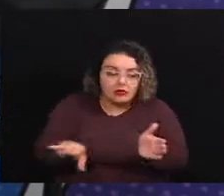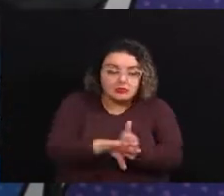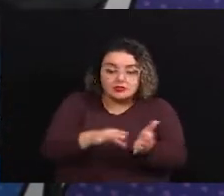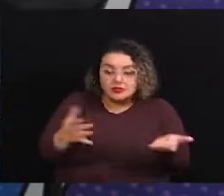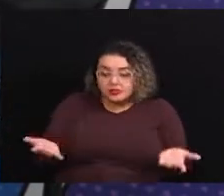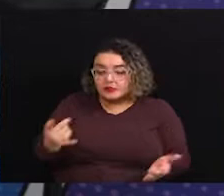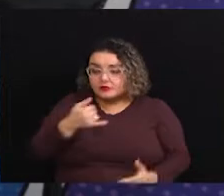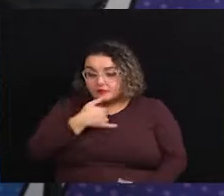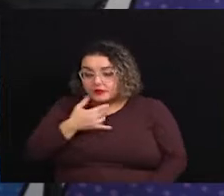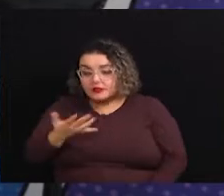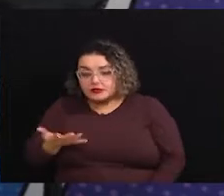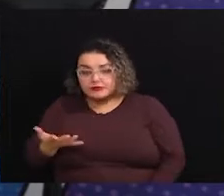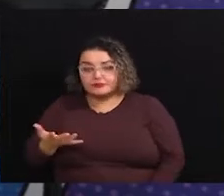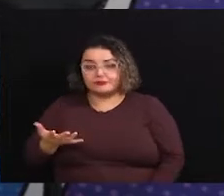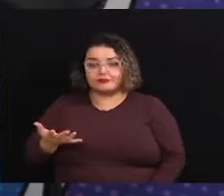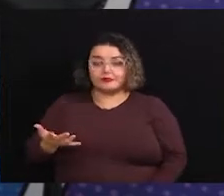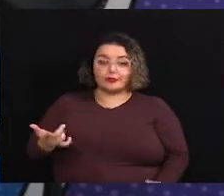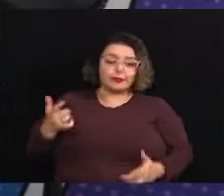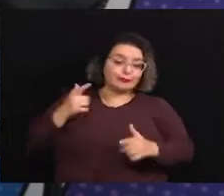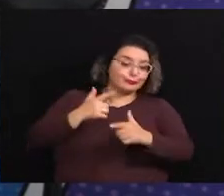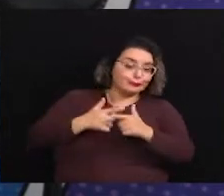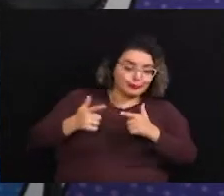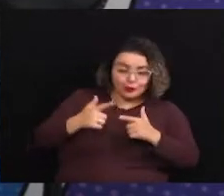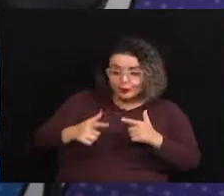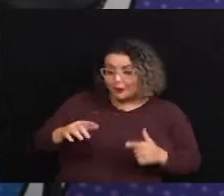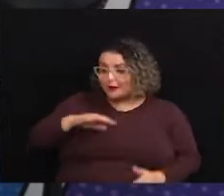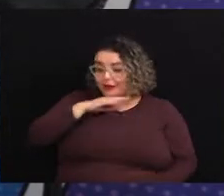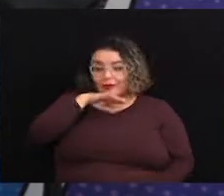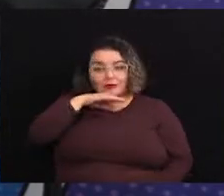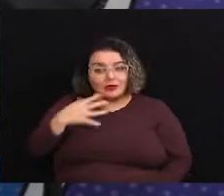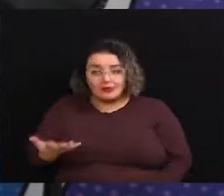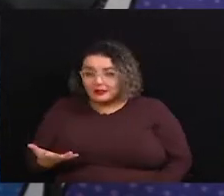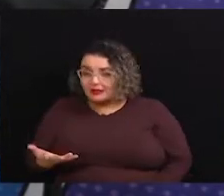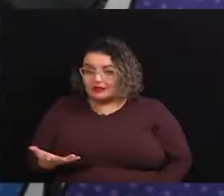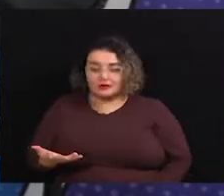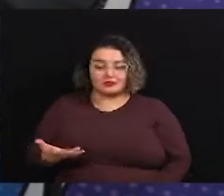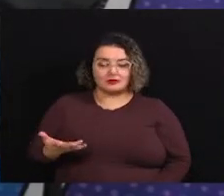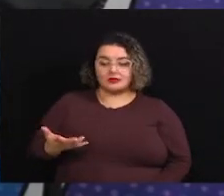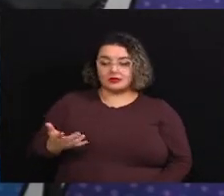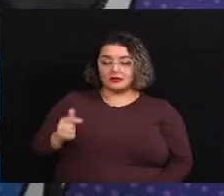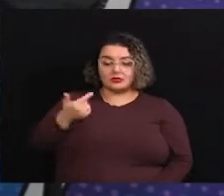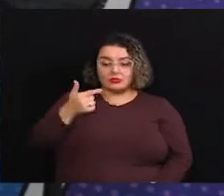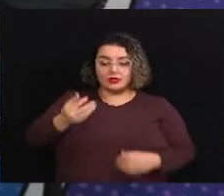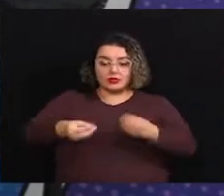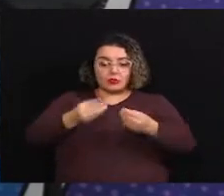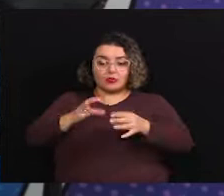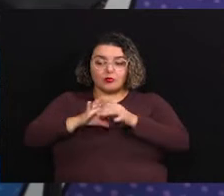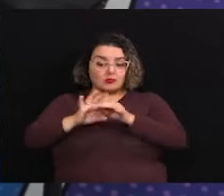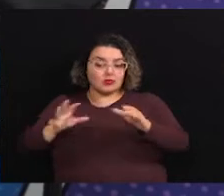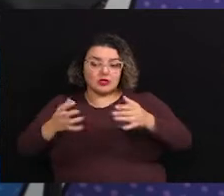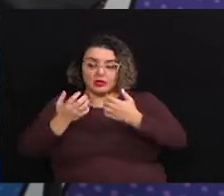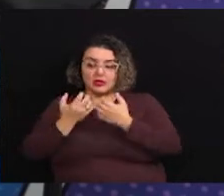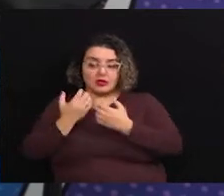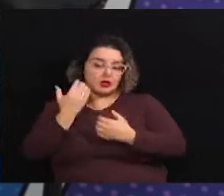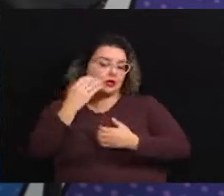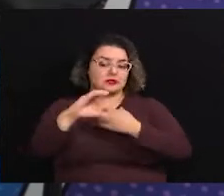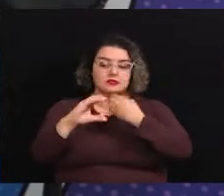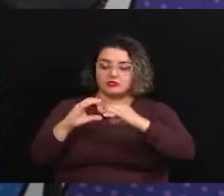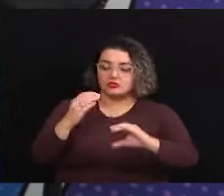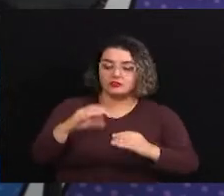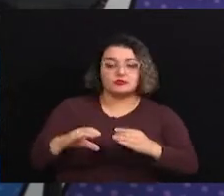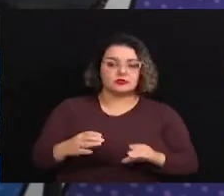temos infelizmente, né, um grande evento ruim, né, que impossibilita essa divulgação, que